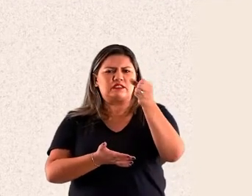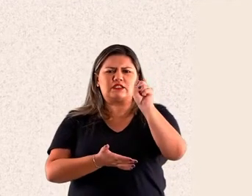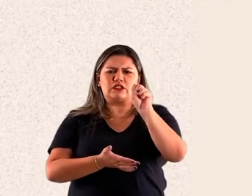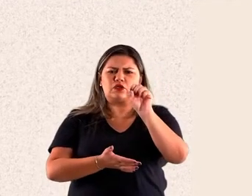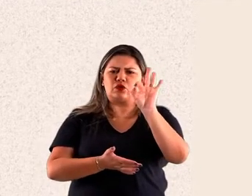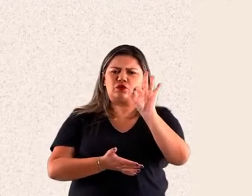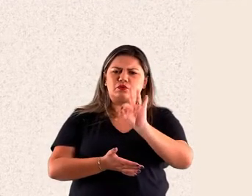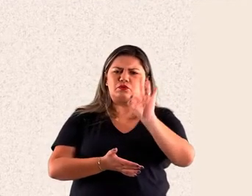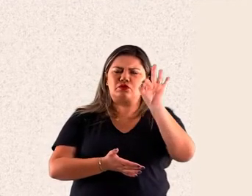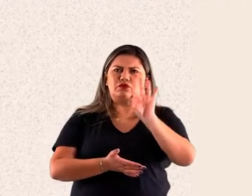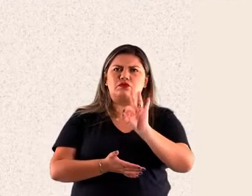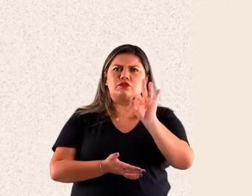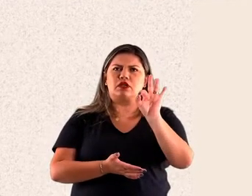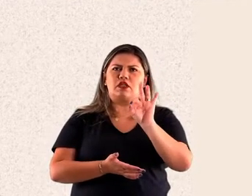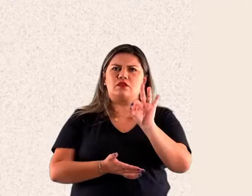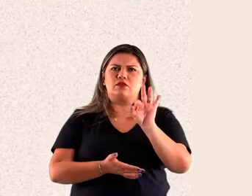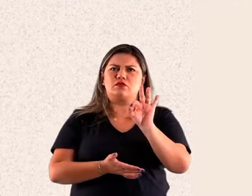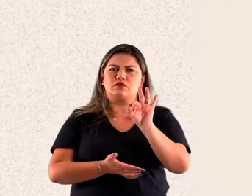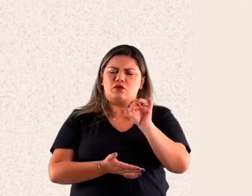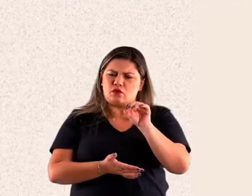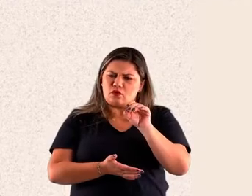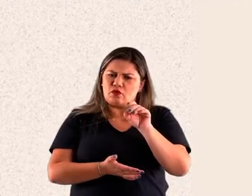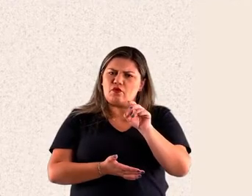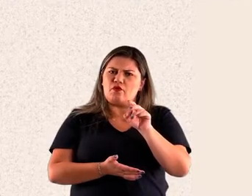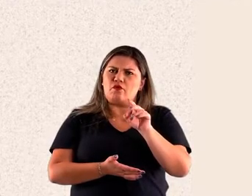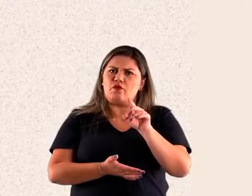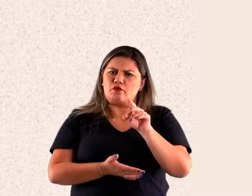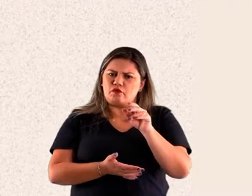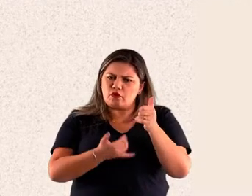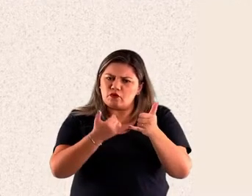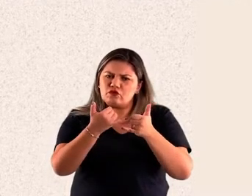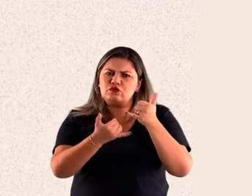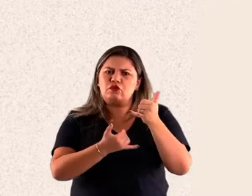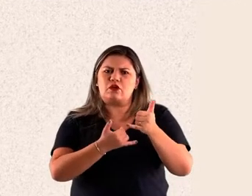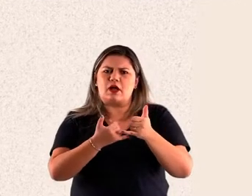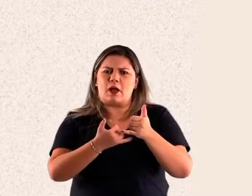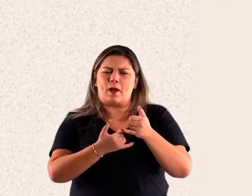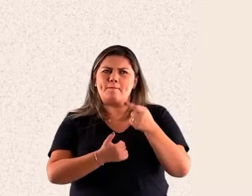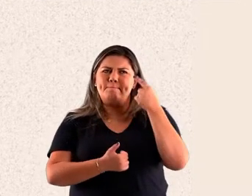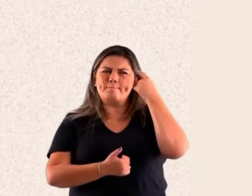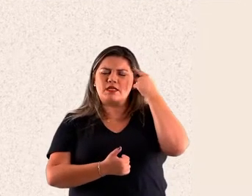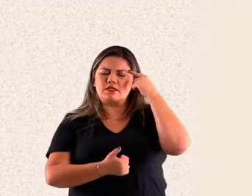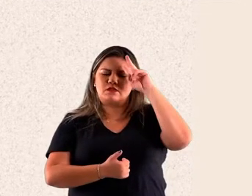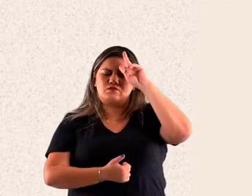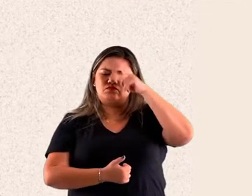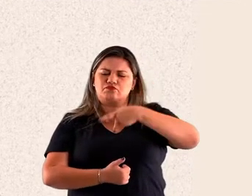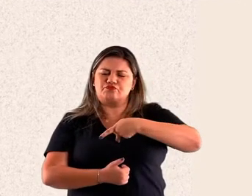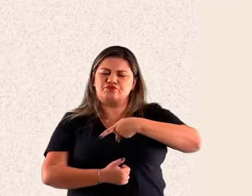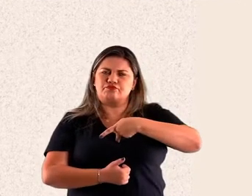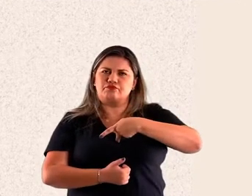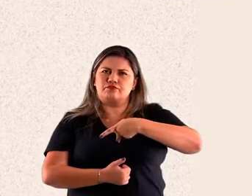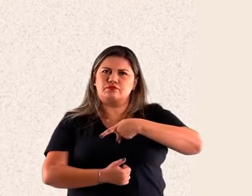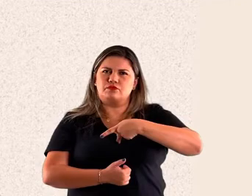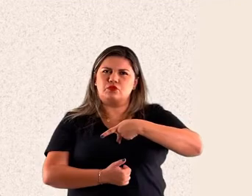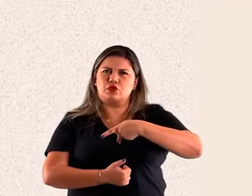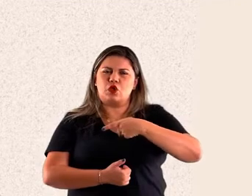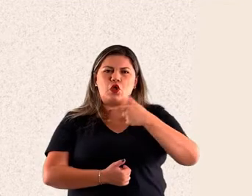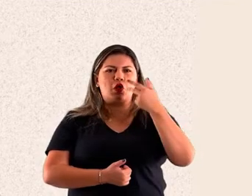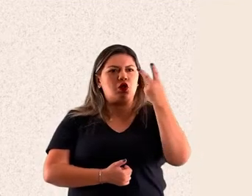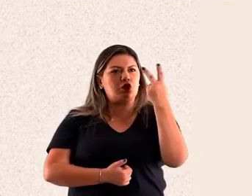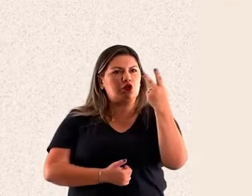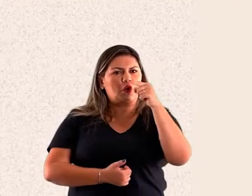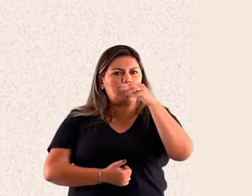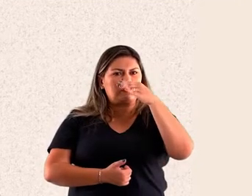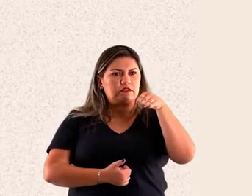por cento vão ser vão jogar de forma egoísta é dois terços das pessoas vão